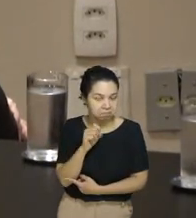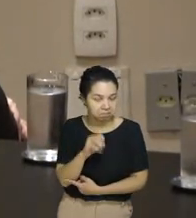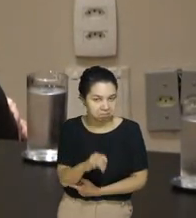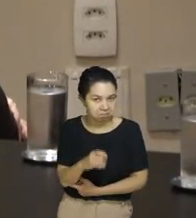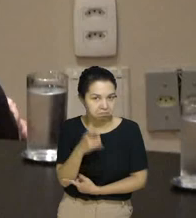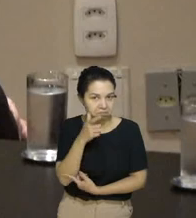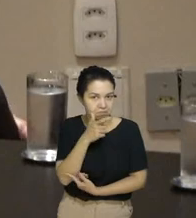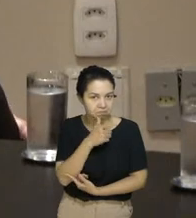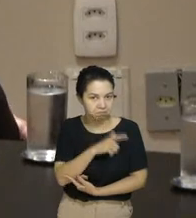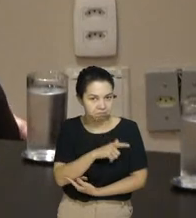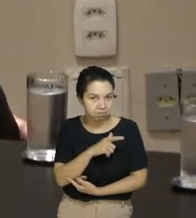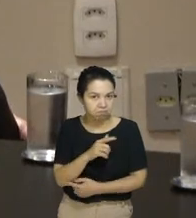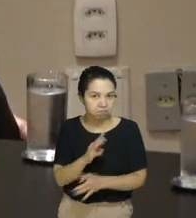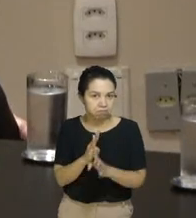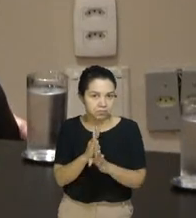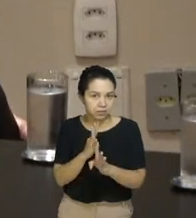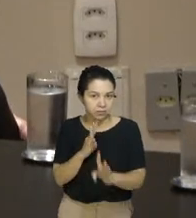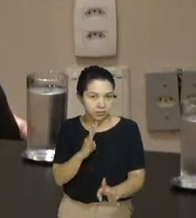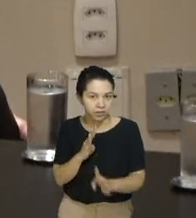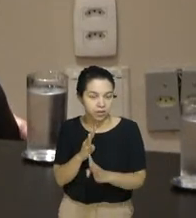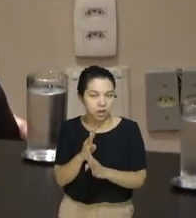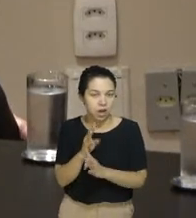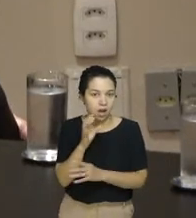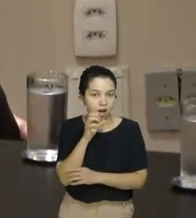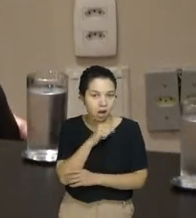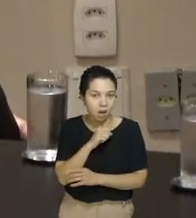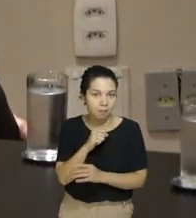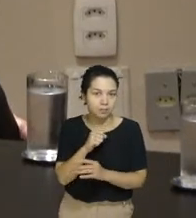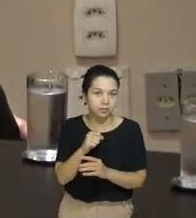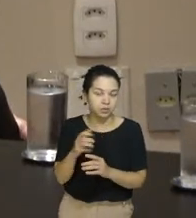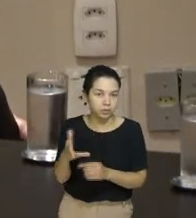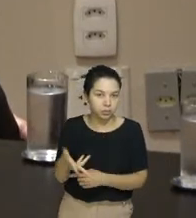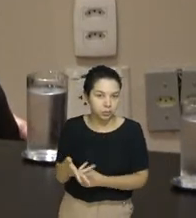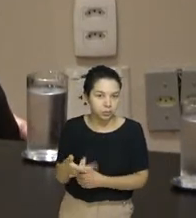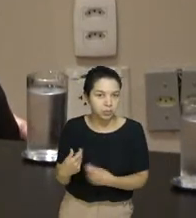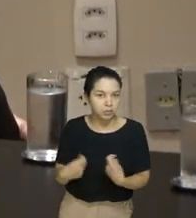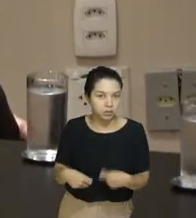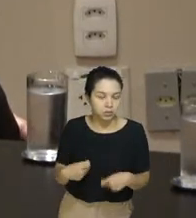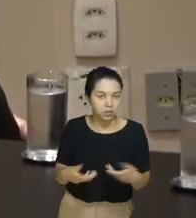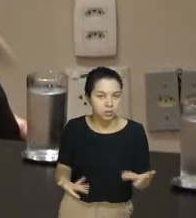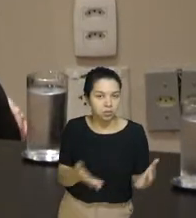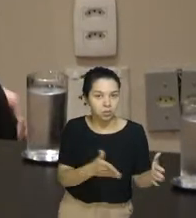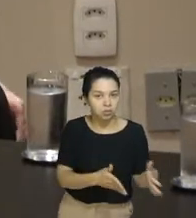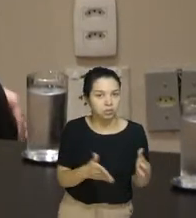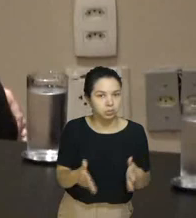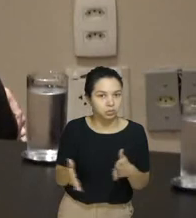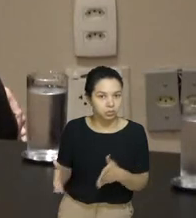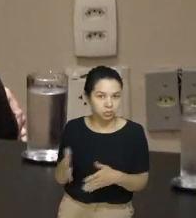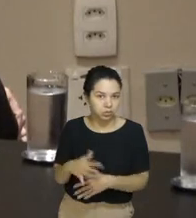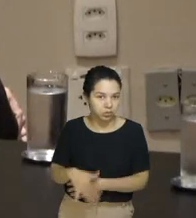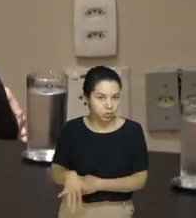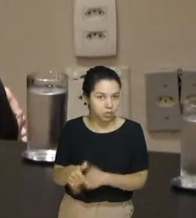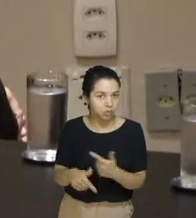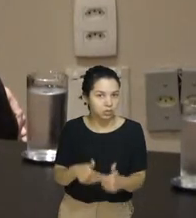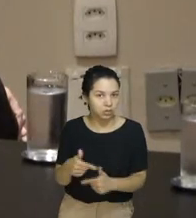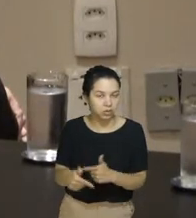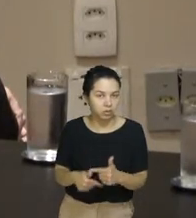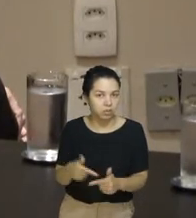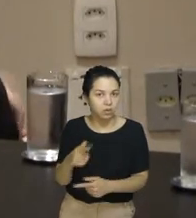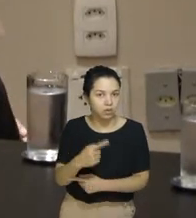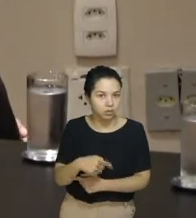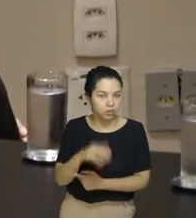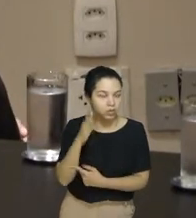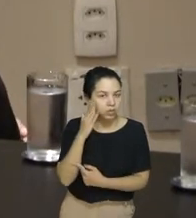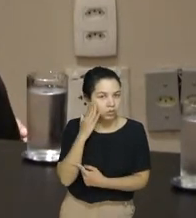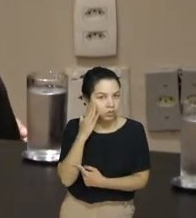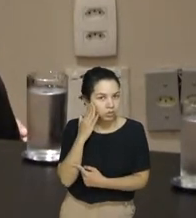que essa fila ande, que hoje é a agonia de todos que trabalham lá. A gente sabe